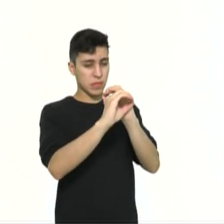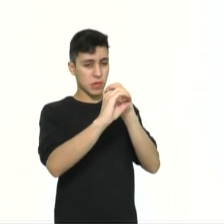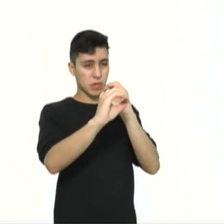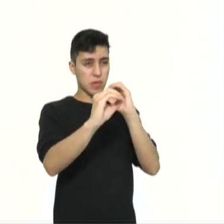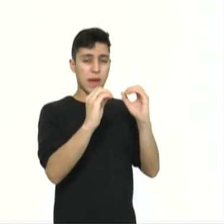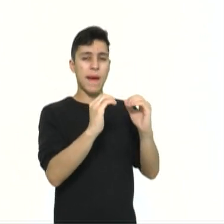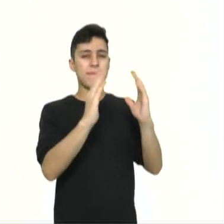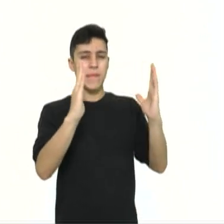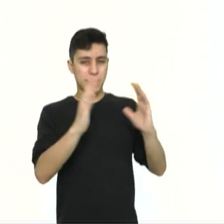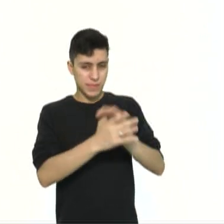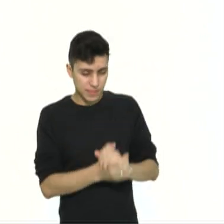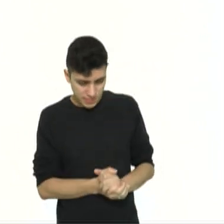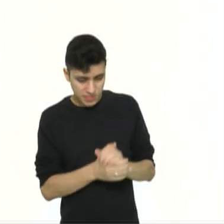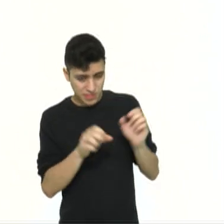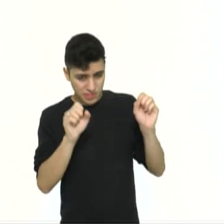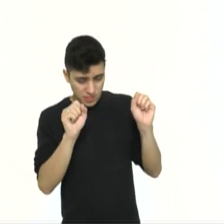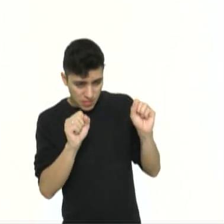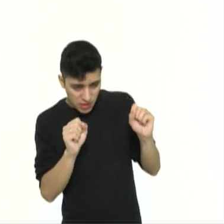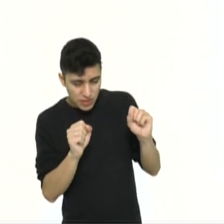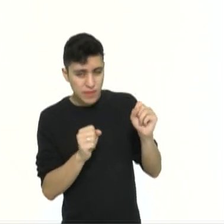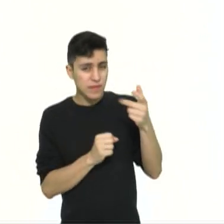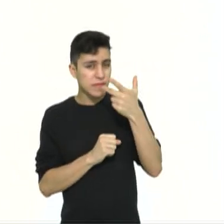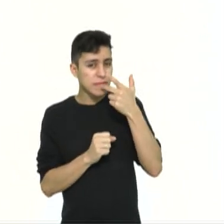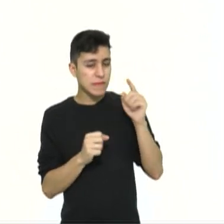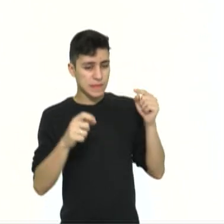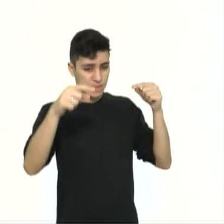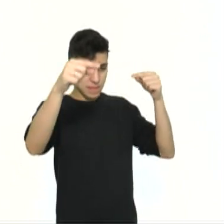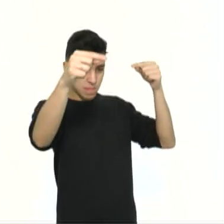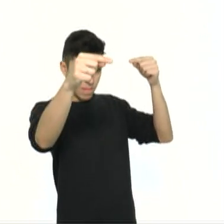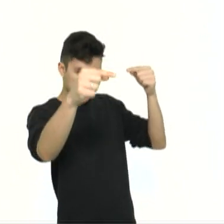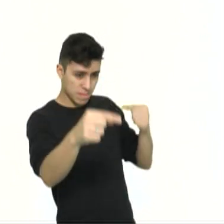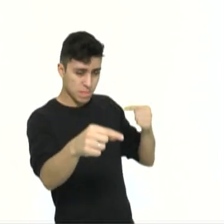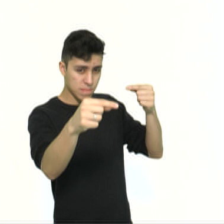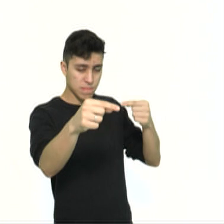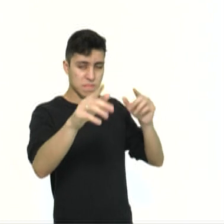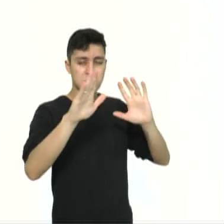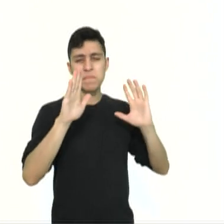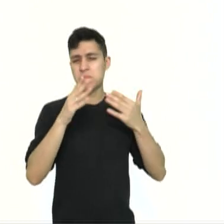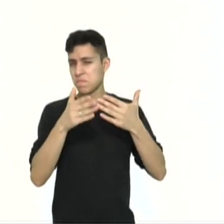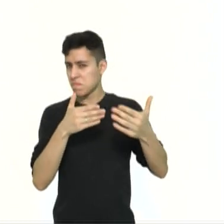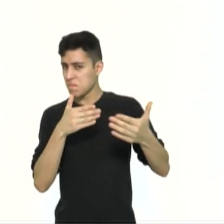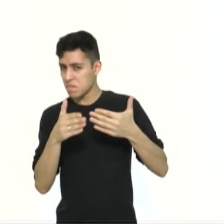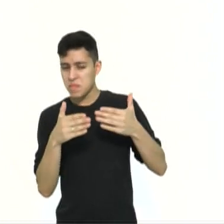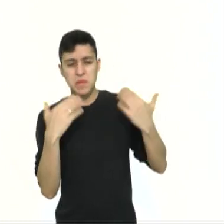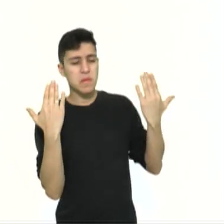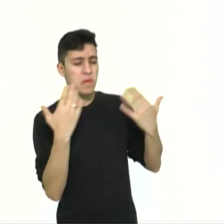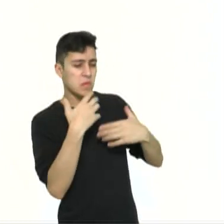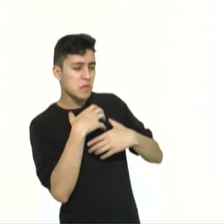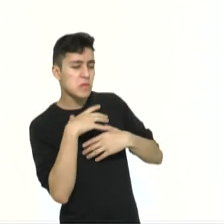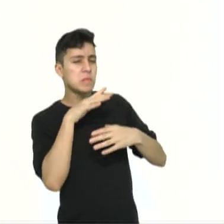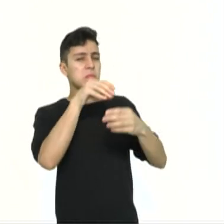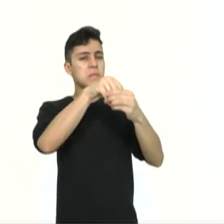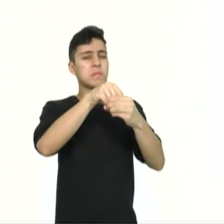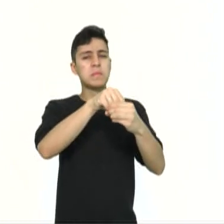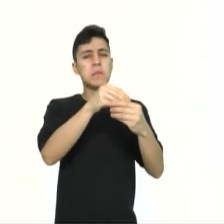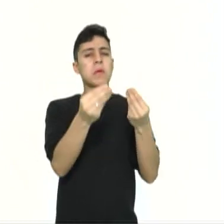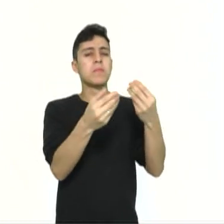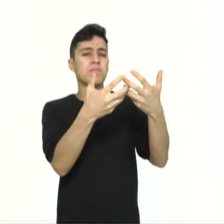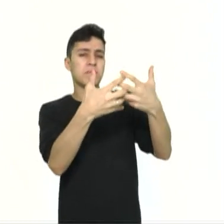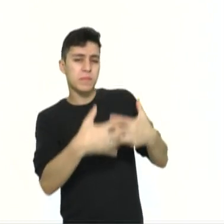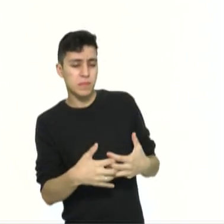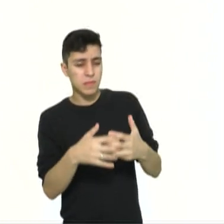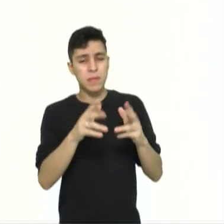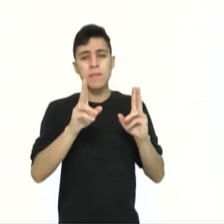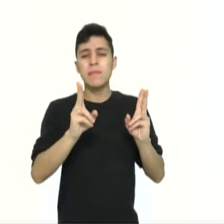aberto, podemos definir que as extremidades, independente do estilo do que ocorre em seu interior, são